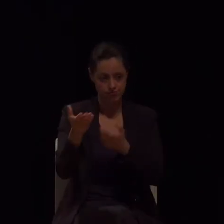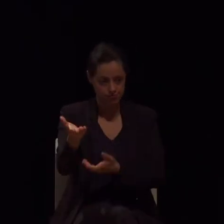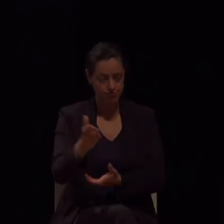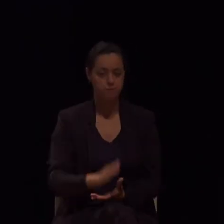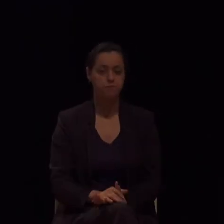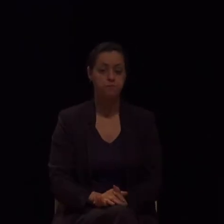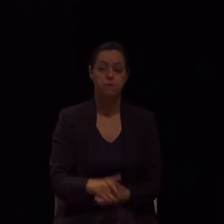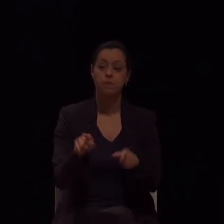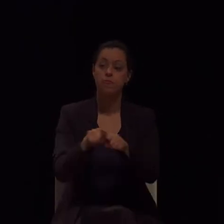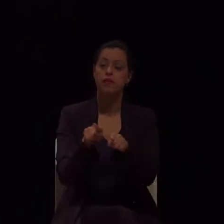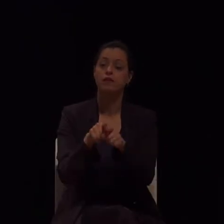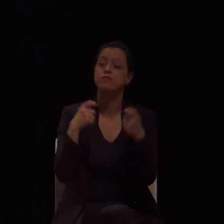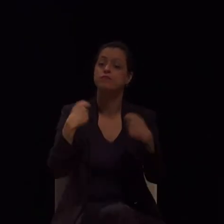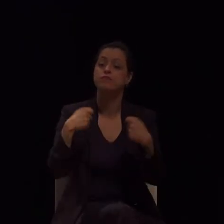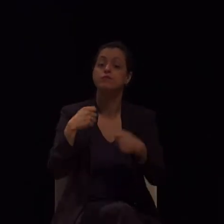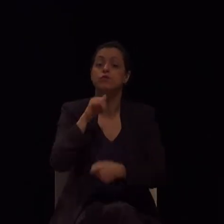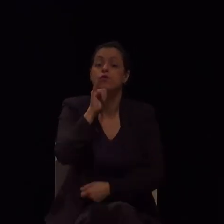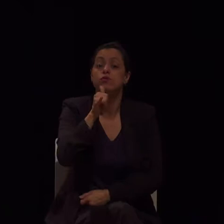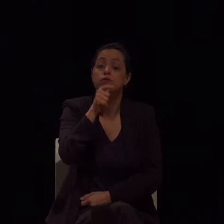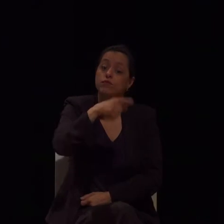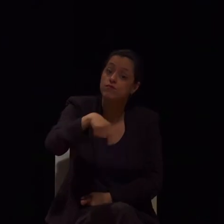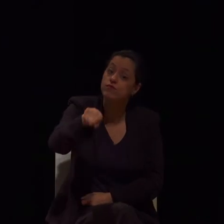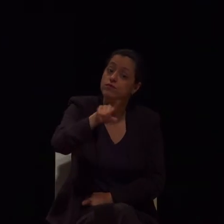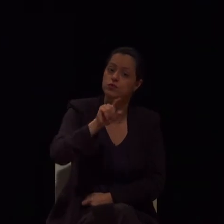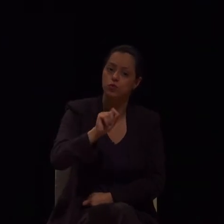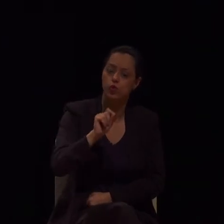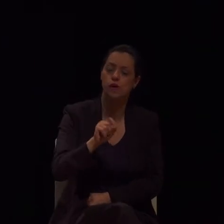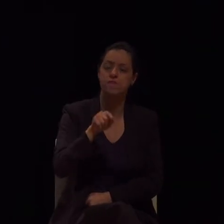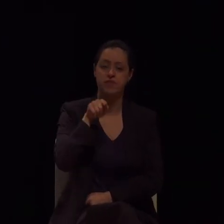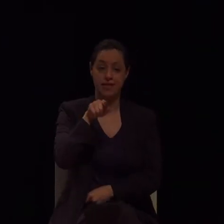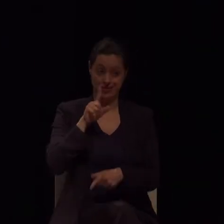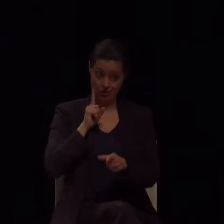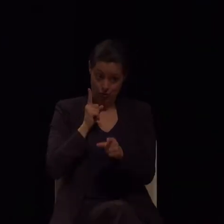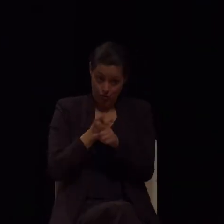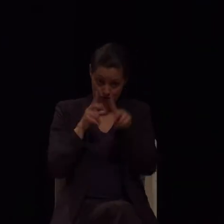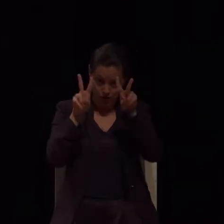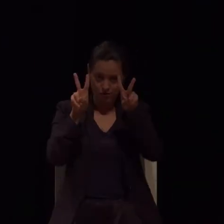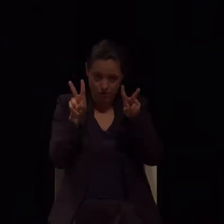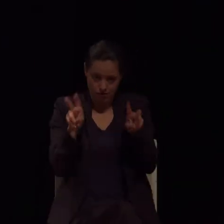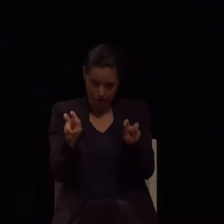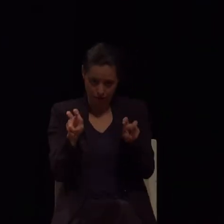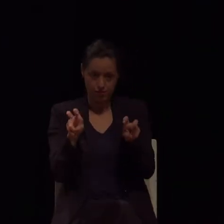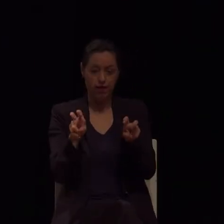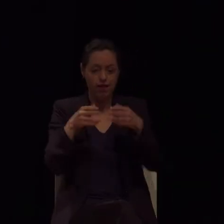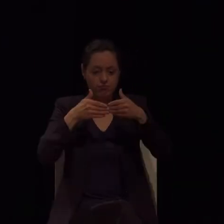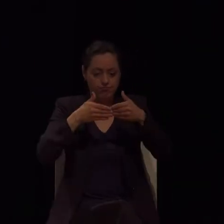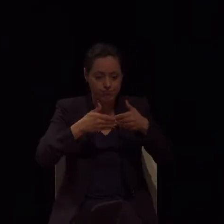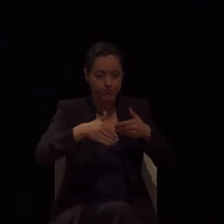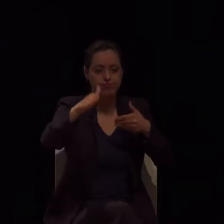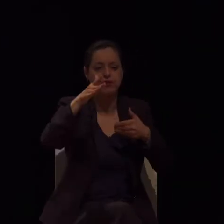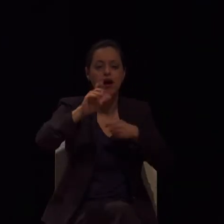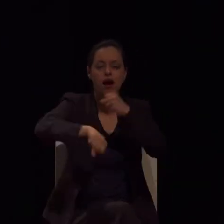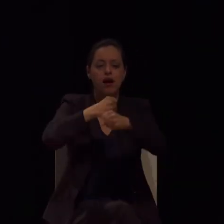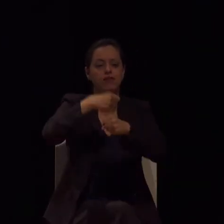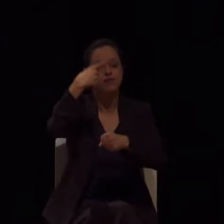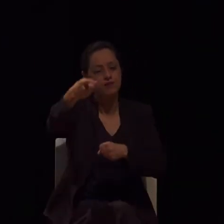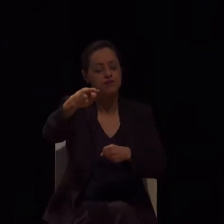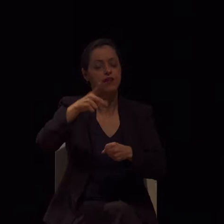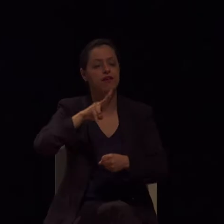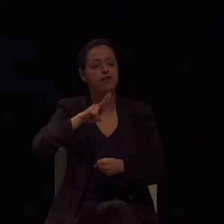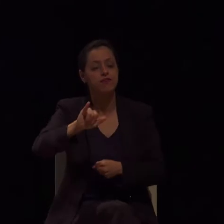preciso contar pra vocês que se encontra antecipa é a programação do ano que vem ele tem esse nome começa com histórias atlânticas não é cultura